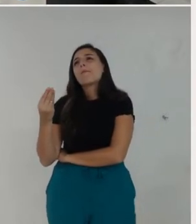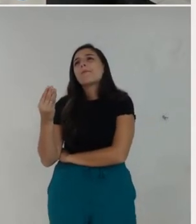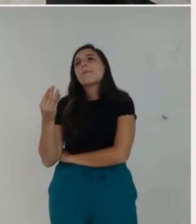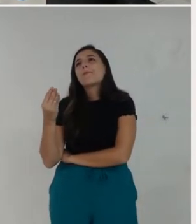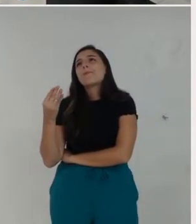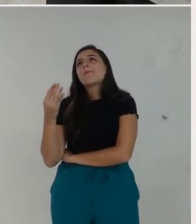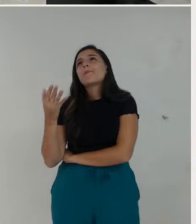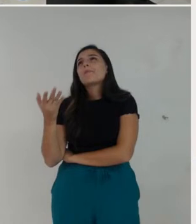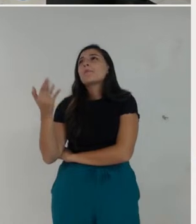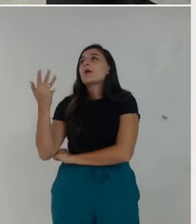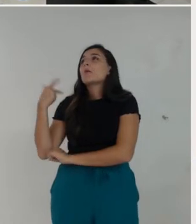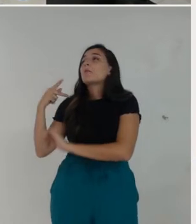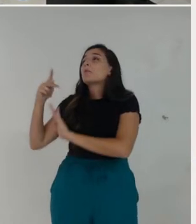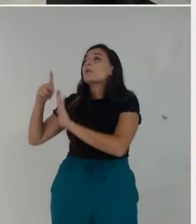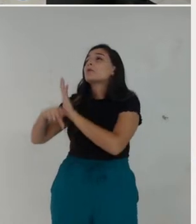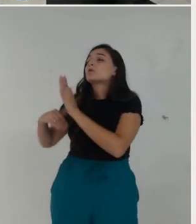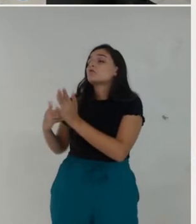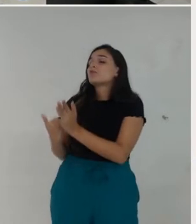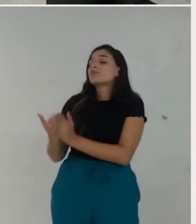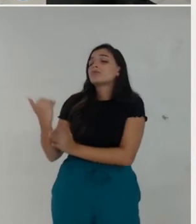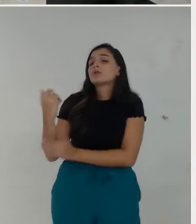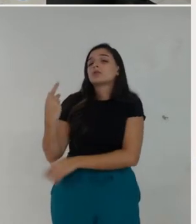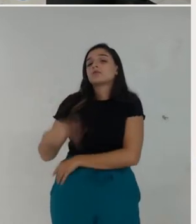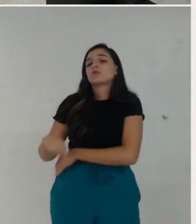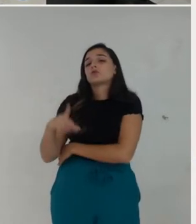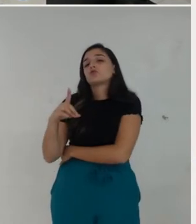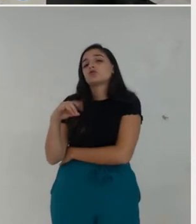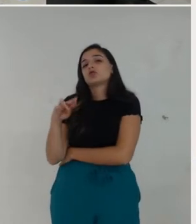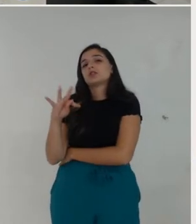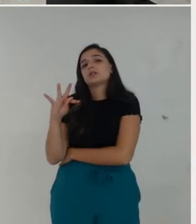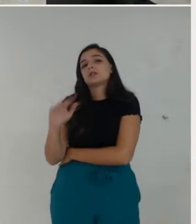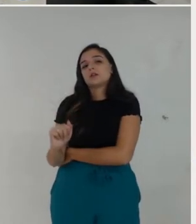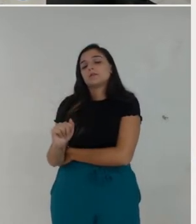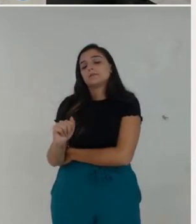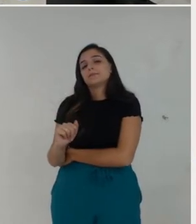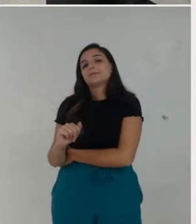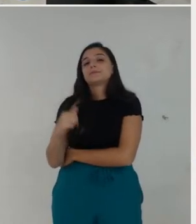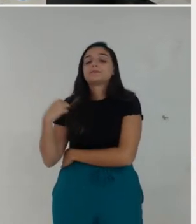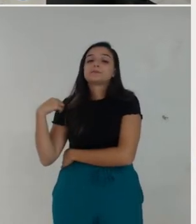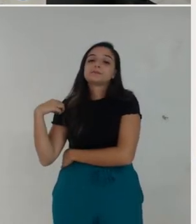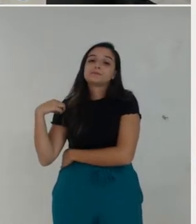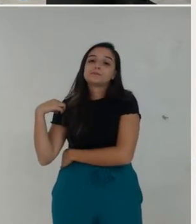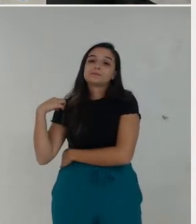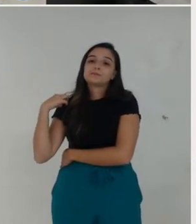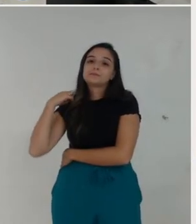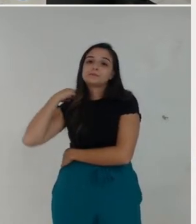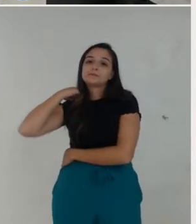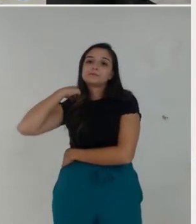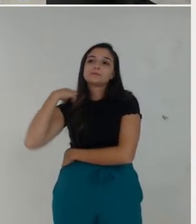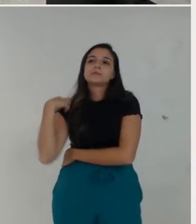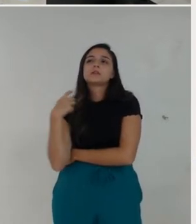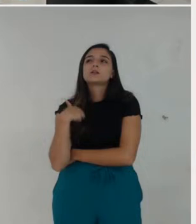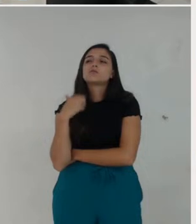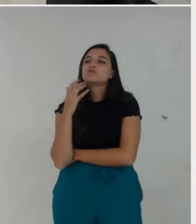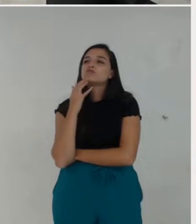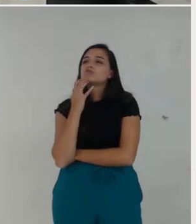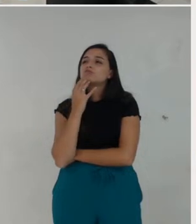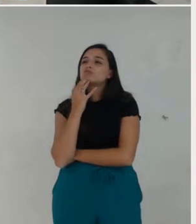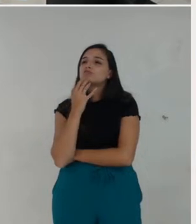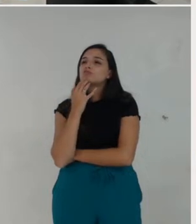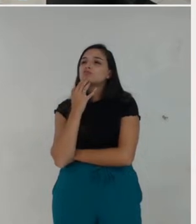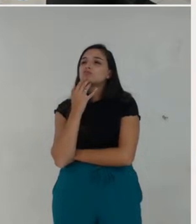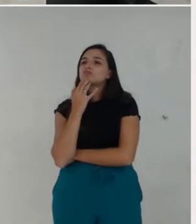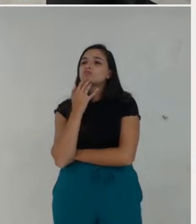desde o projeto inicial do DITRA. Tá? Agora, quem mais que eu estou esquecendo?